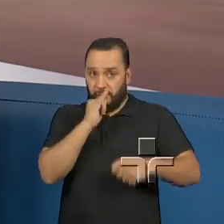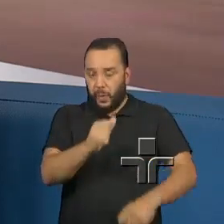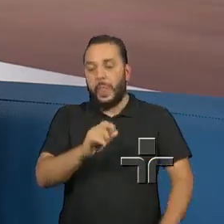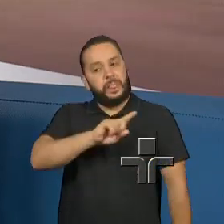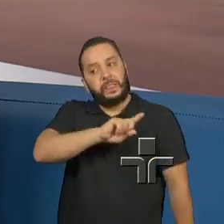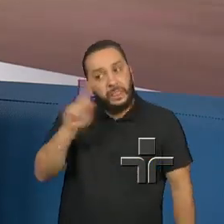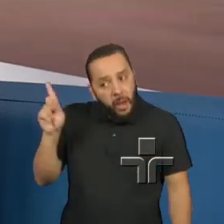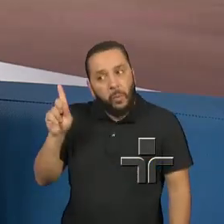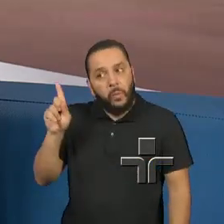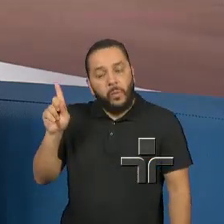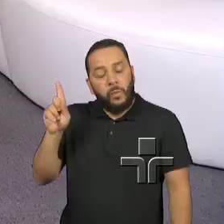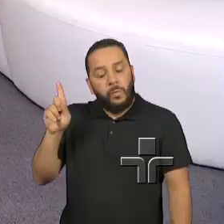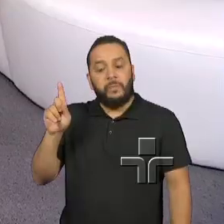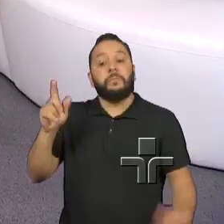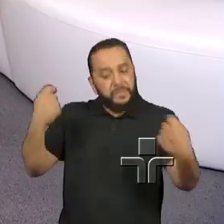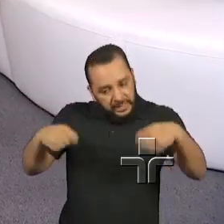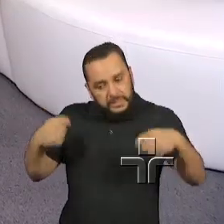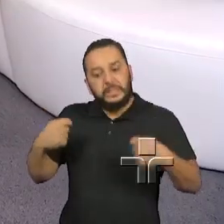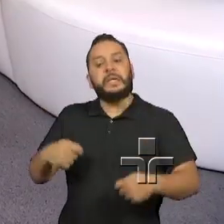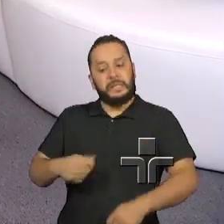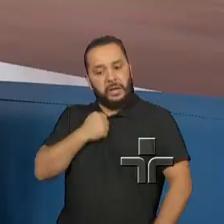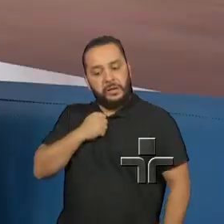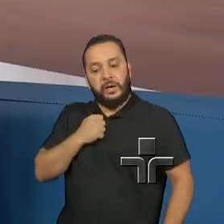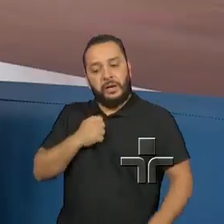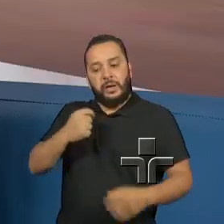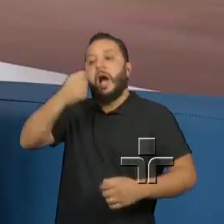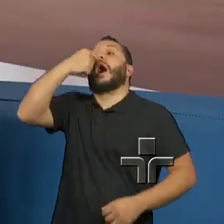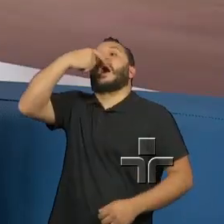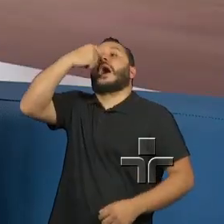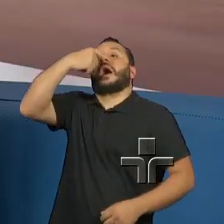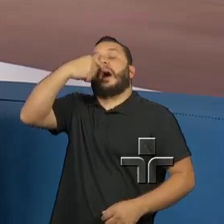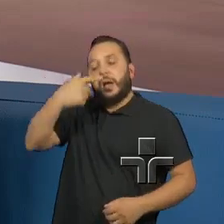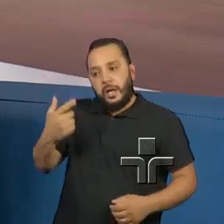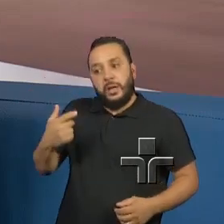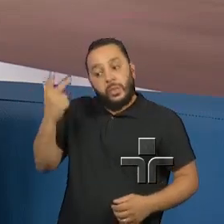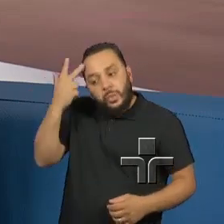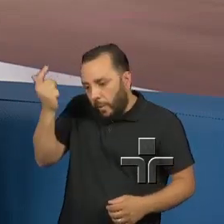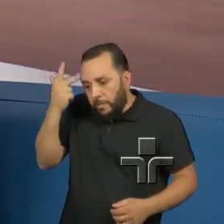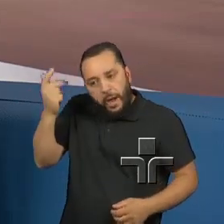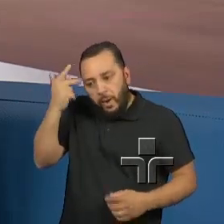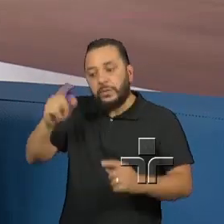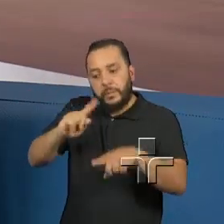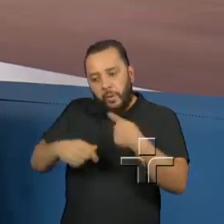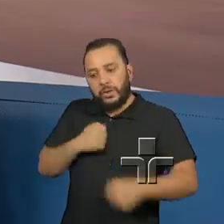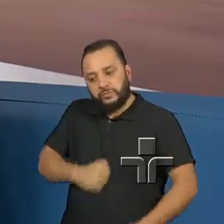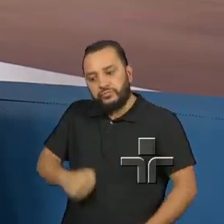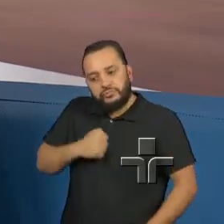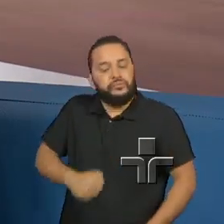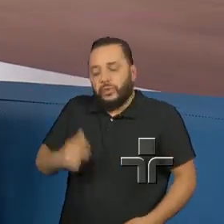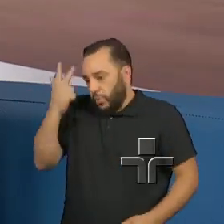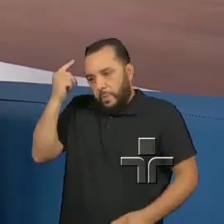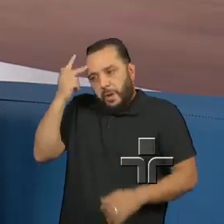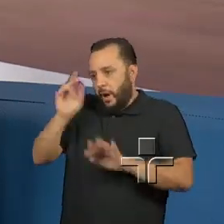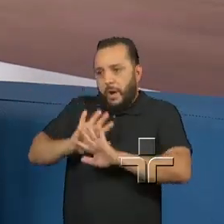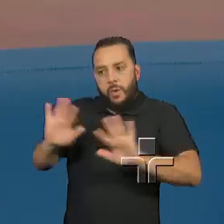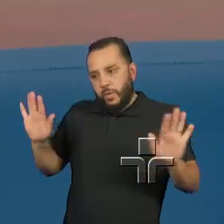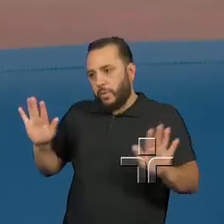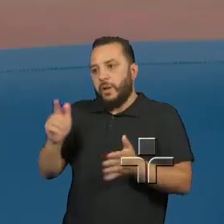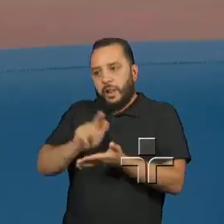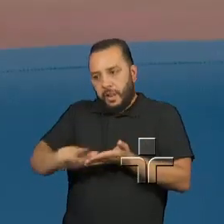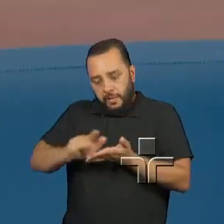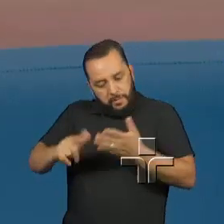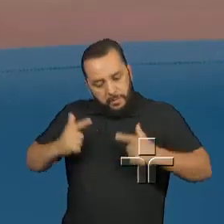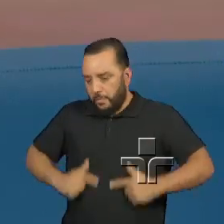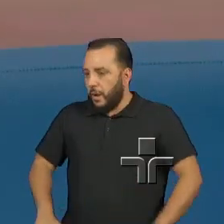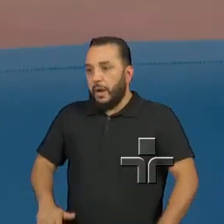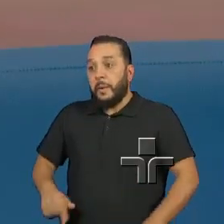ele não tome essa vacina é muito pior. Sim, lógico. Então eu dei e quando eu tive o segundo, eu falei não. Vamos lá, né? Força e